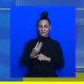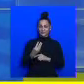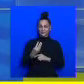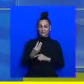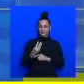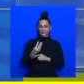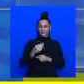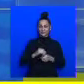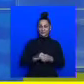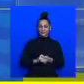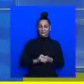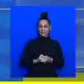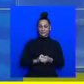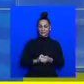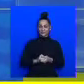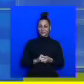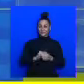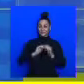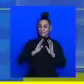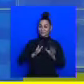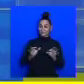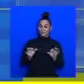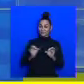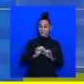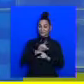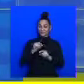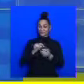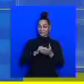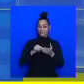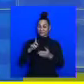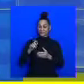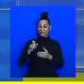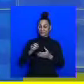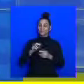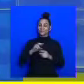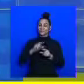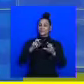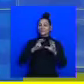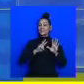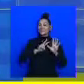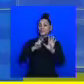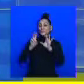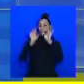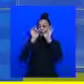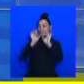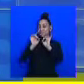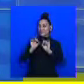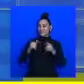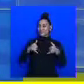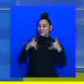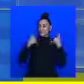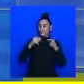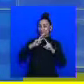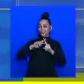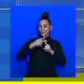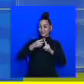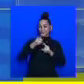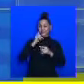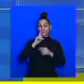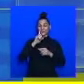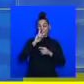Verde, 73. Já realizamos os sorteios da Mega Sena, na Mega Semana de Aniversário, da Quina, da Dupla Sena, do